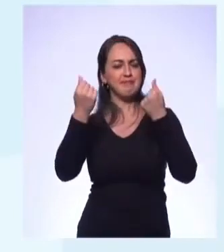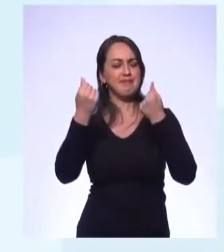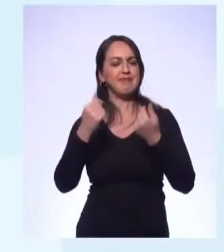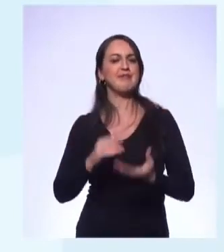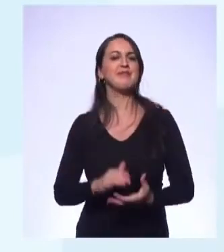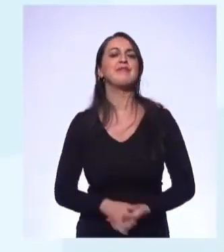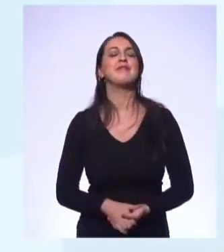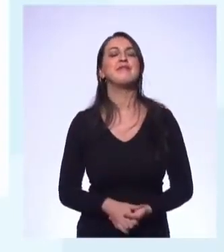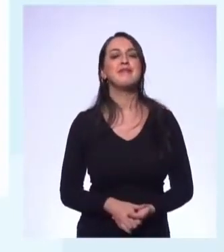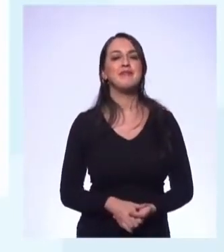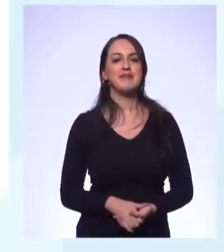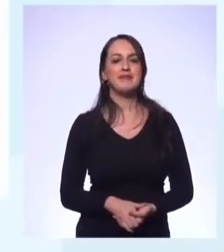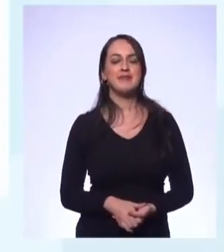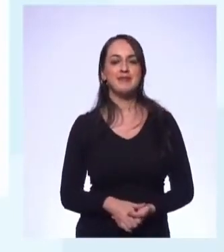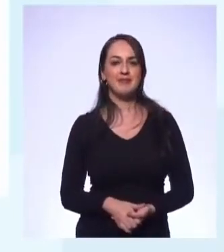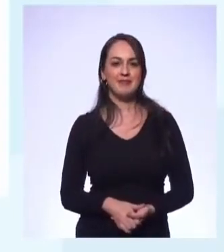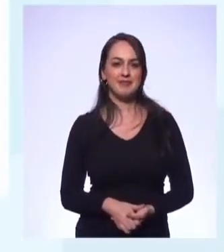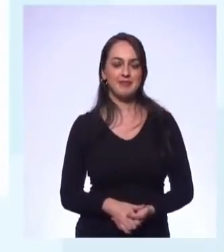caminho da meta.